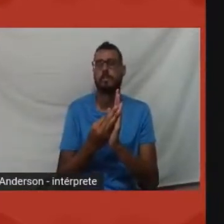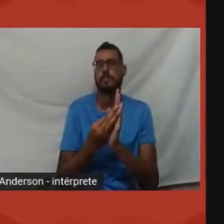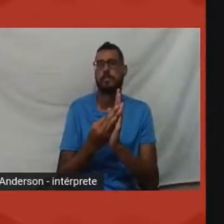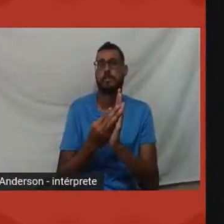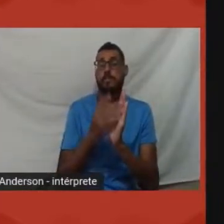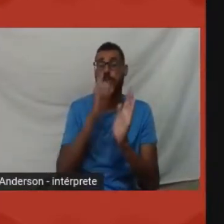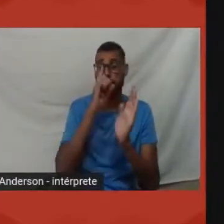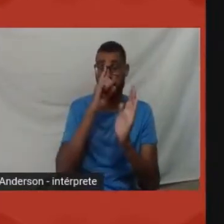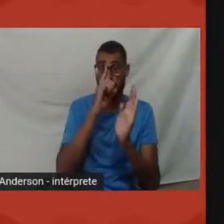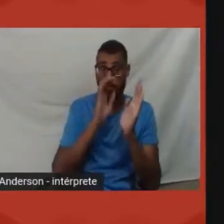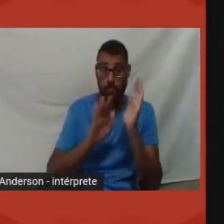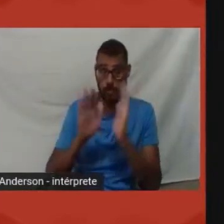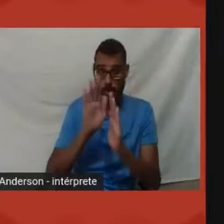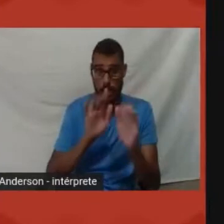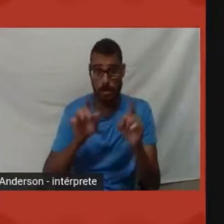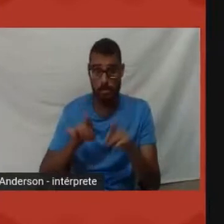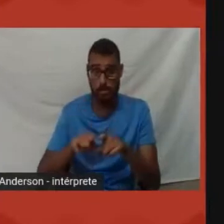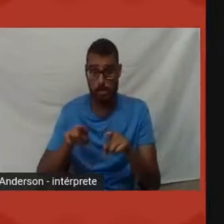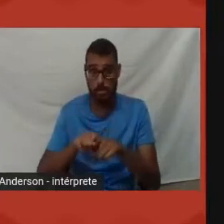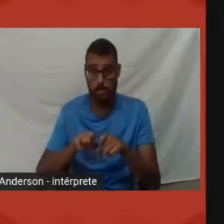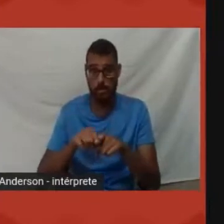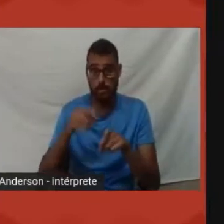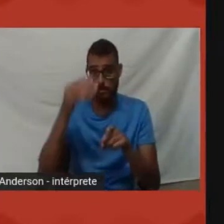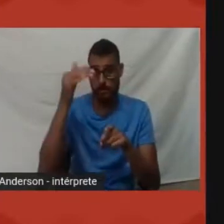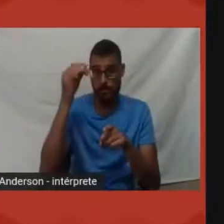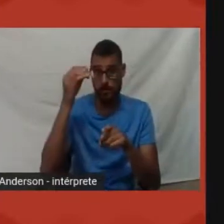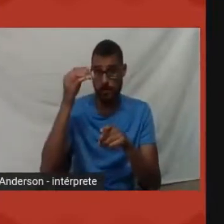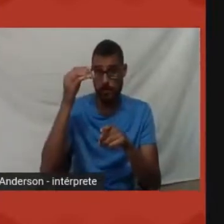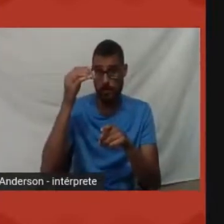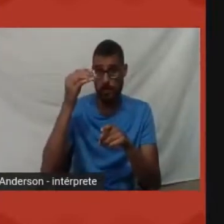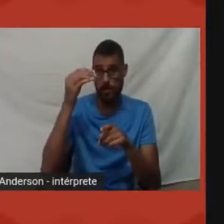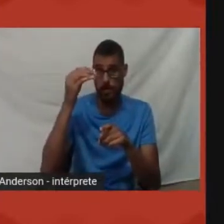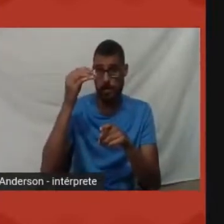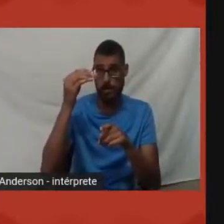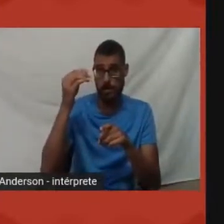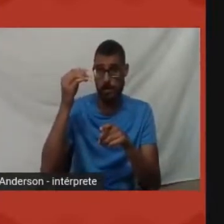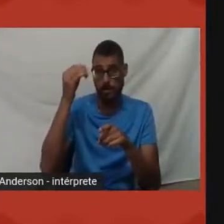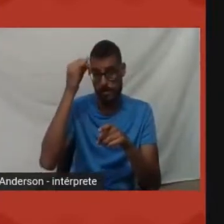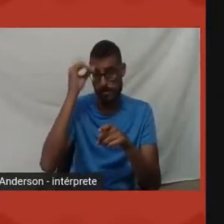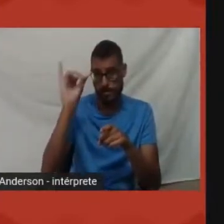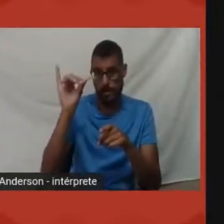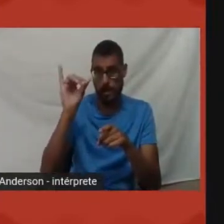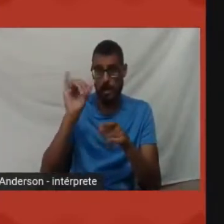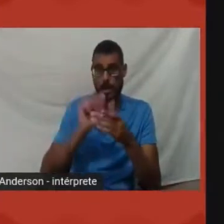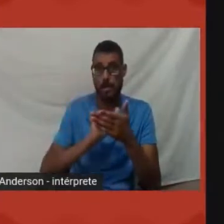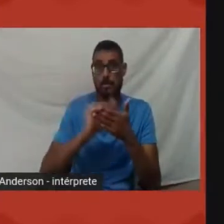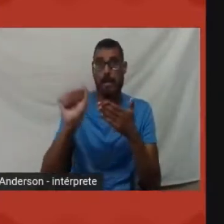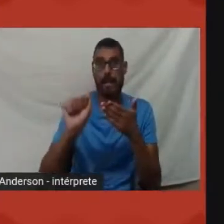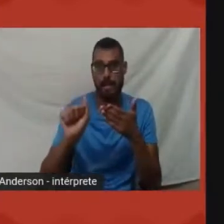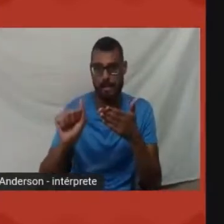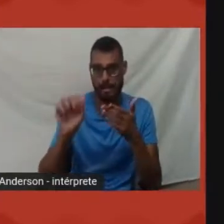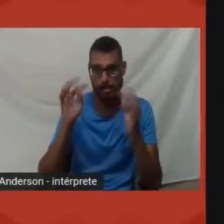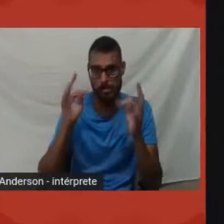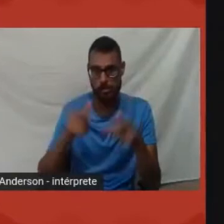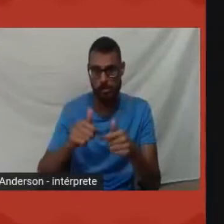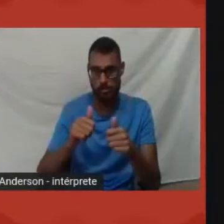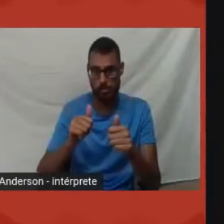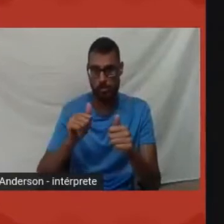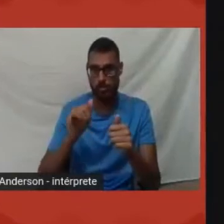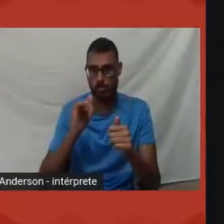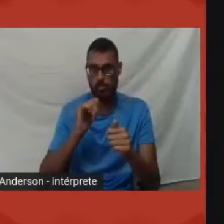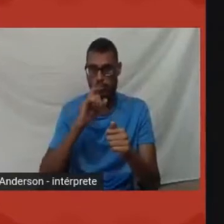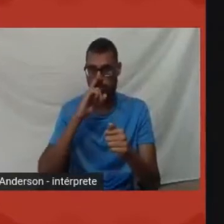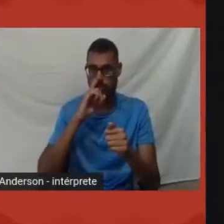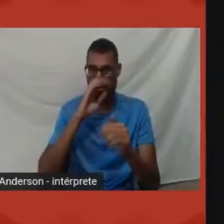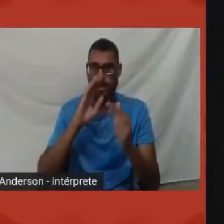tome cuidado também para não clicar em limpar frame, né? Não vai clicar aí porque apaga tudo. E aí depois vocês vão entrar